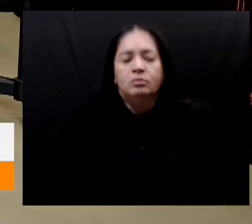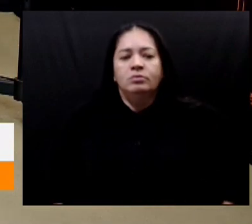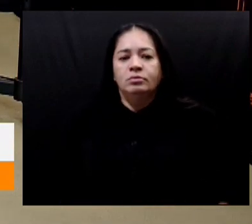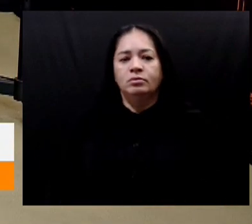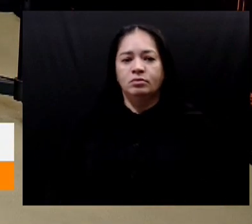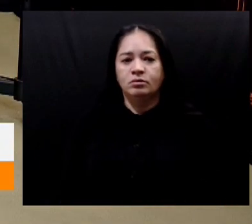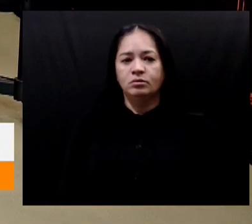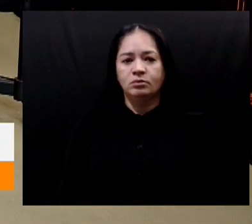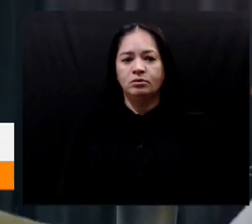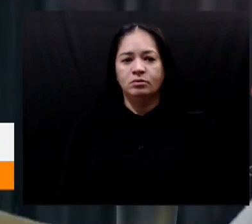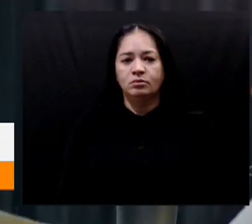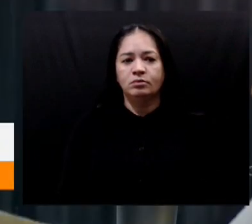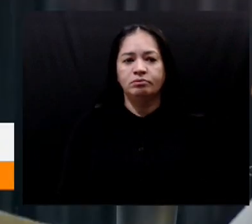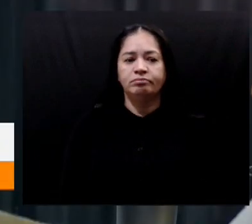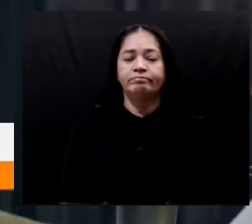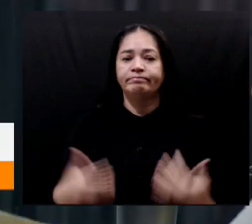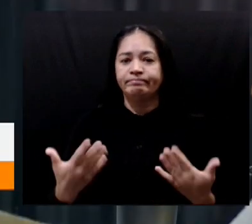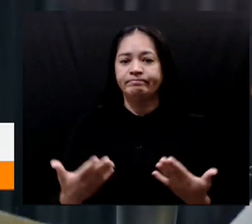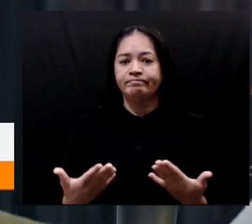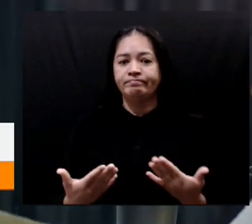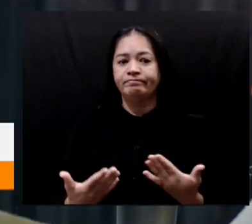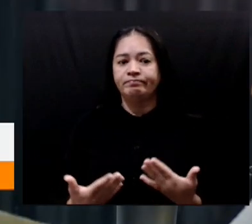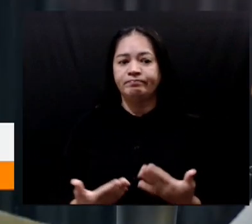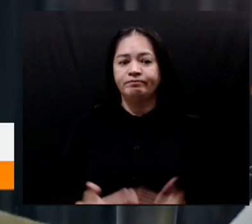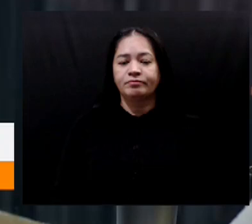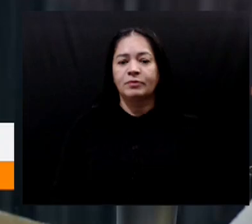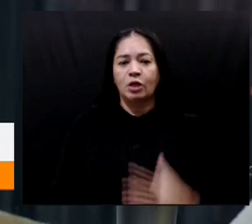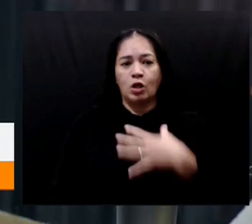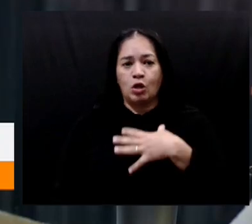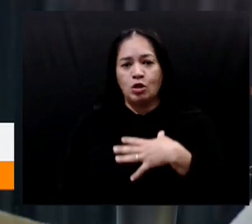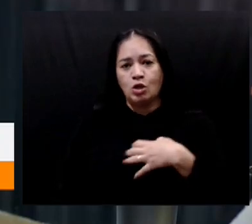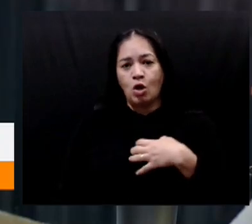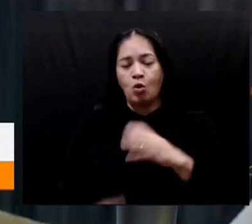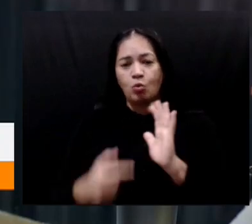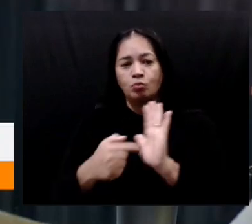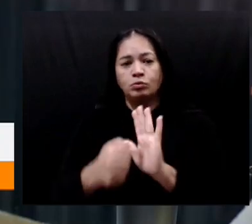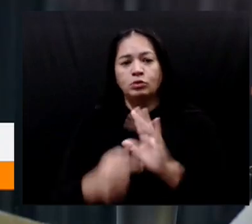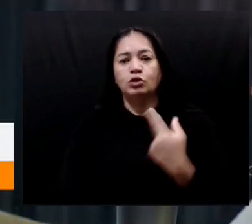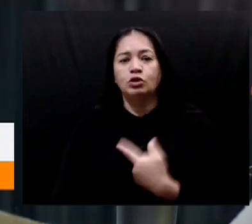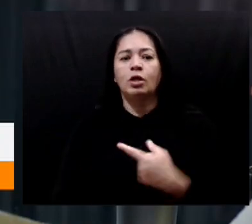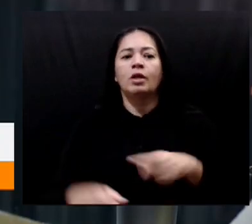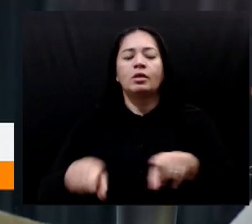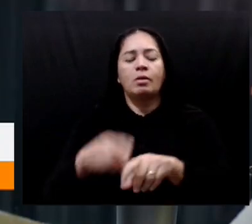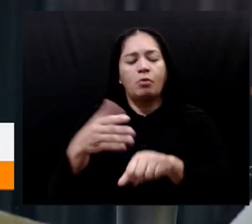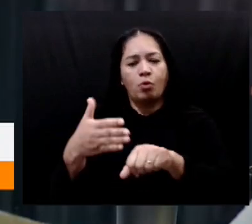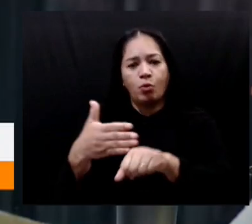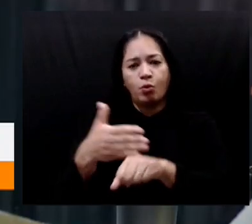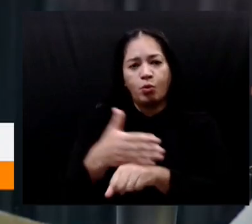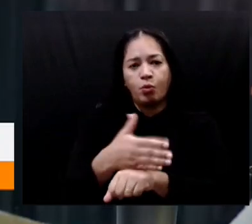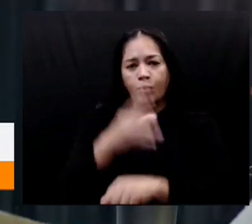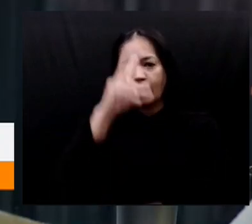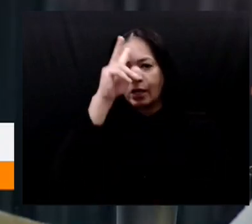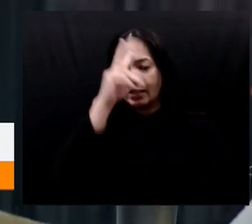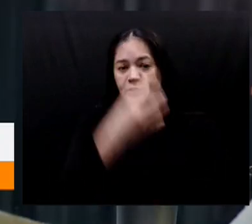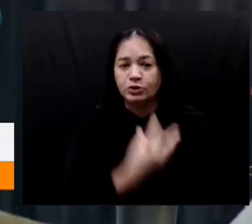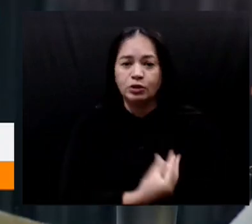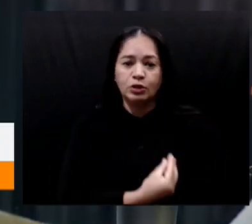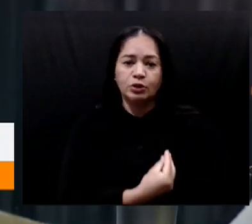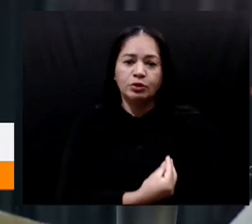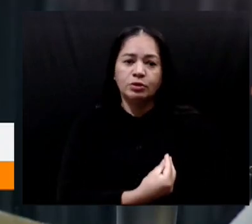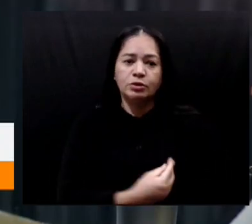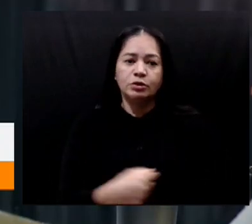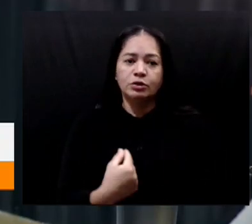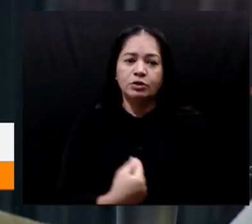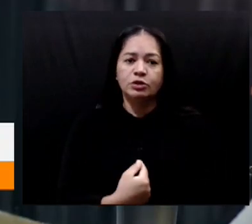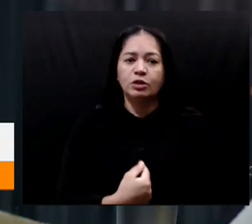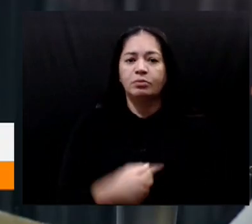diferente da transpessoal, na comportamental, a gente também acessa a história de vida e o que a gente chama de história de